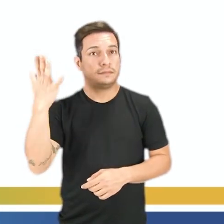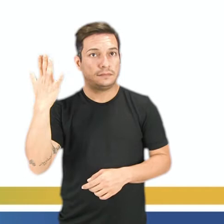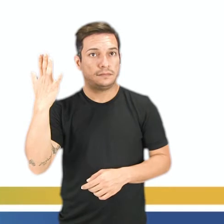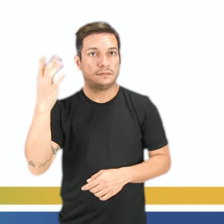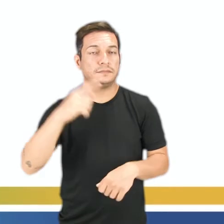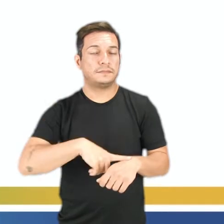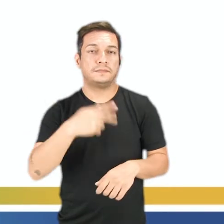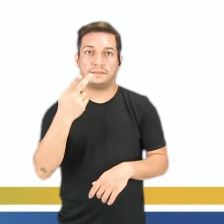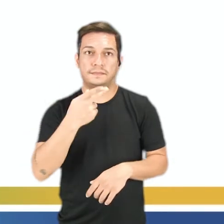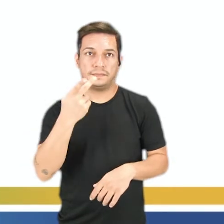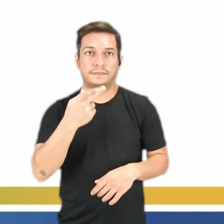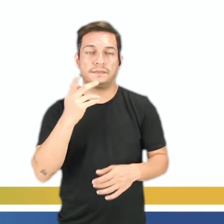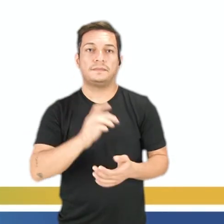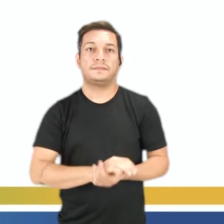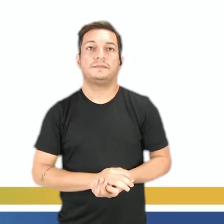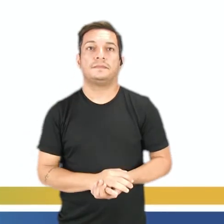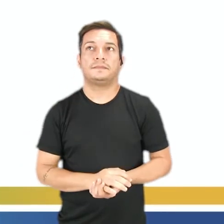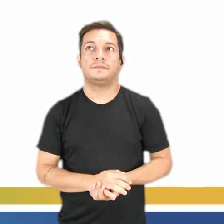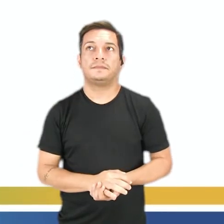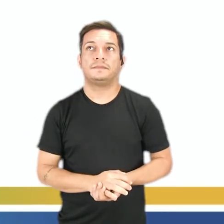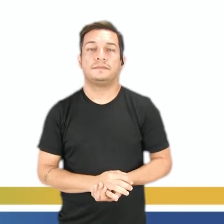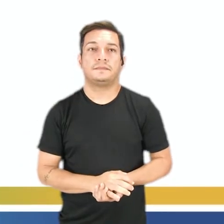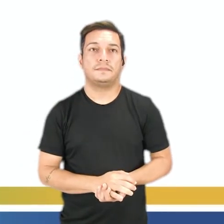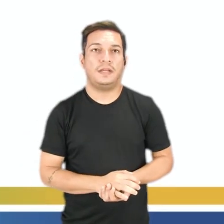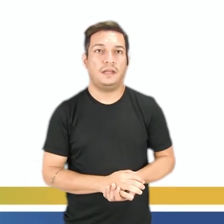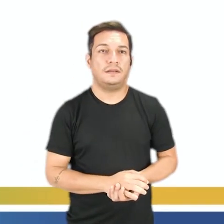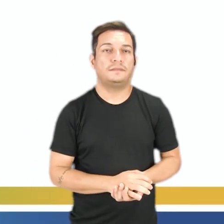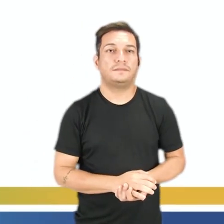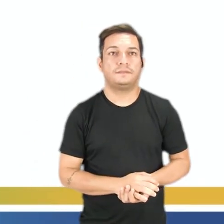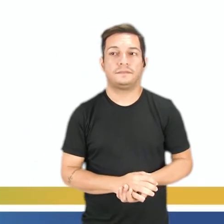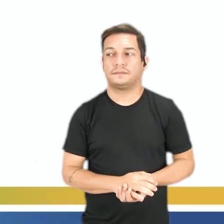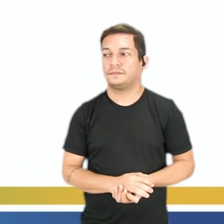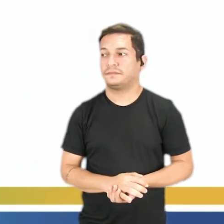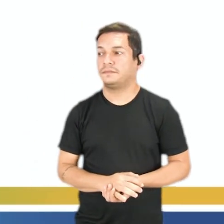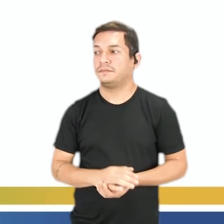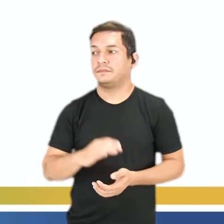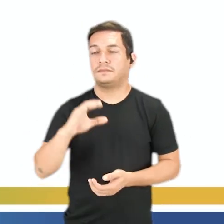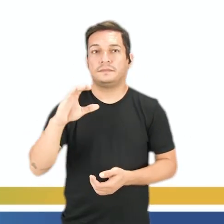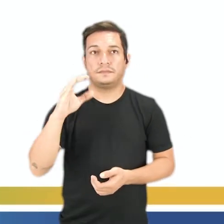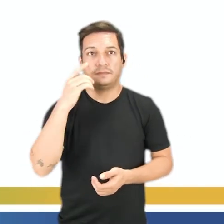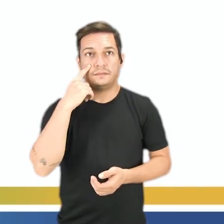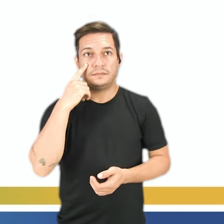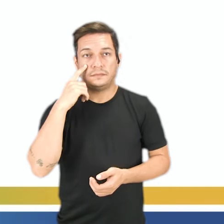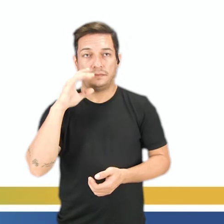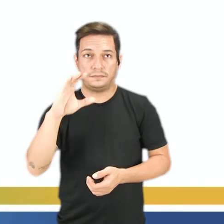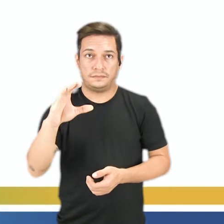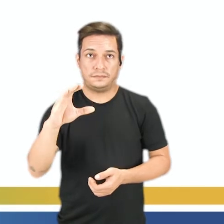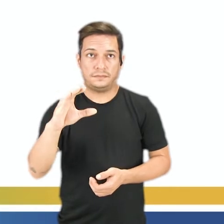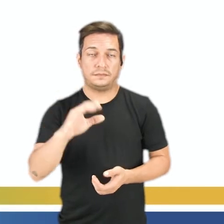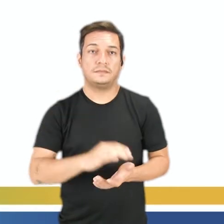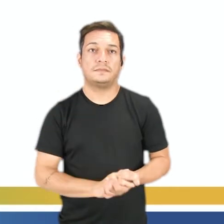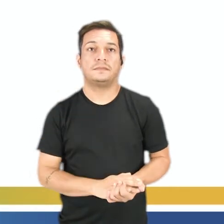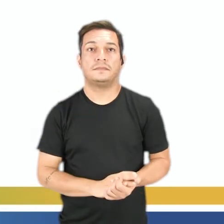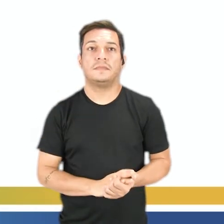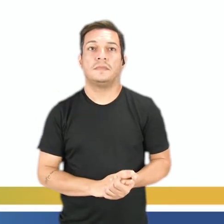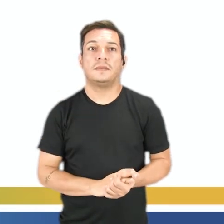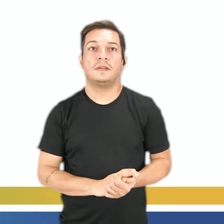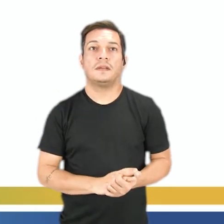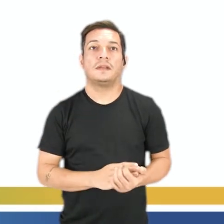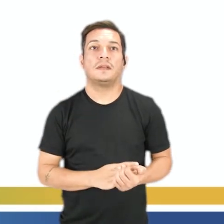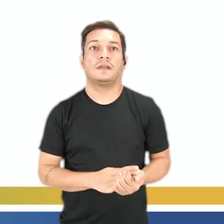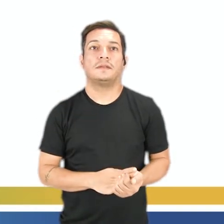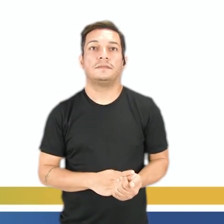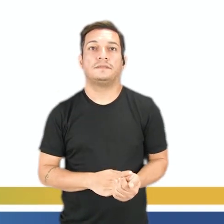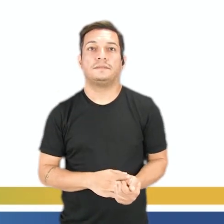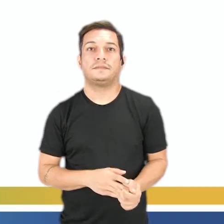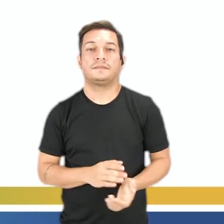que está acontecendo no momento da fala. To be mais verbo principal com ing. Também não pode ser a letra B. Vamos para a letra C.